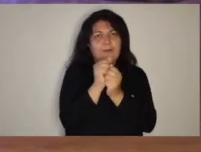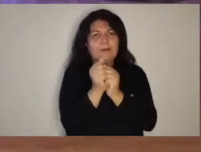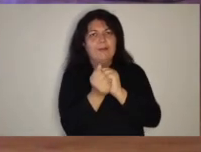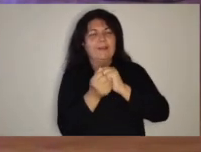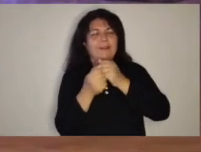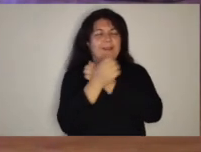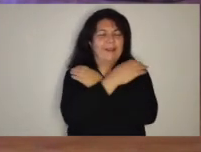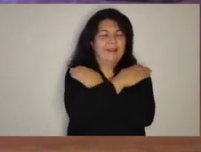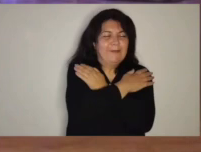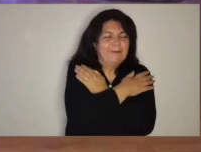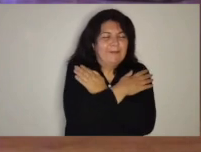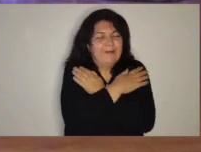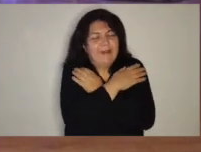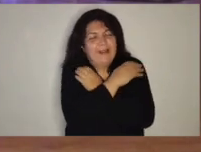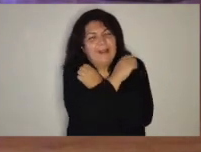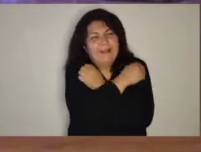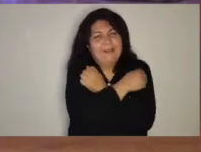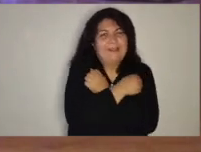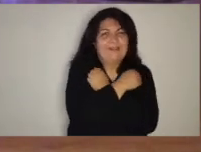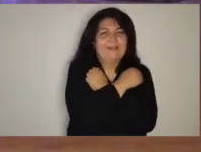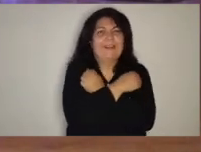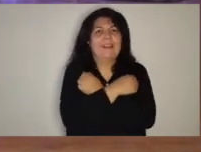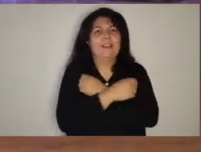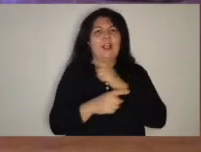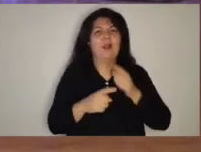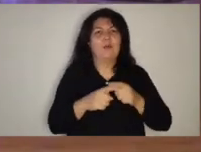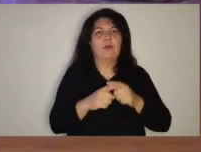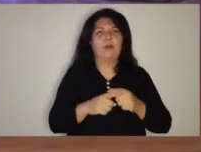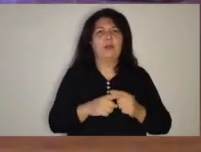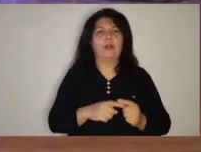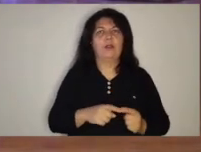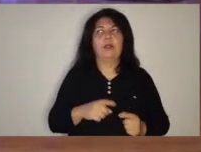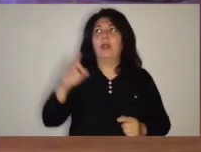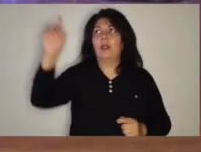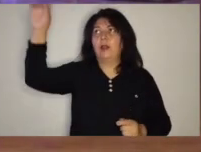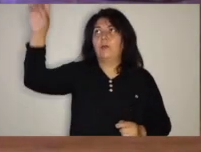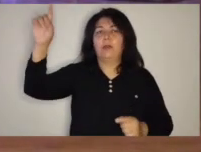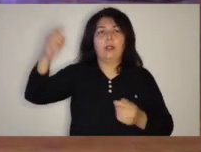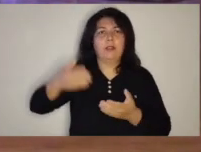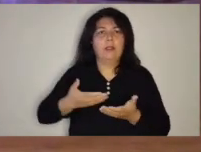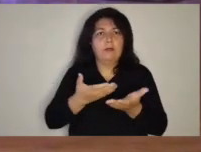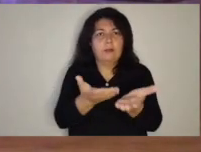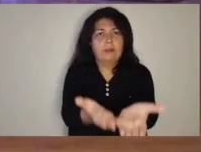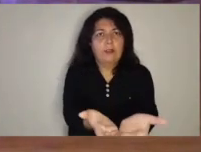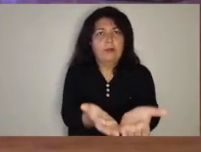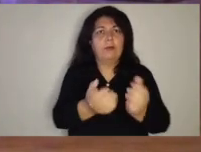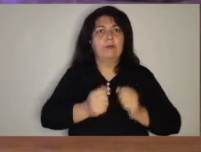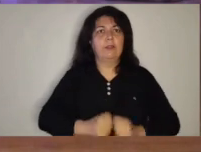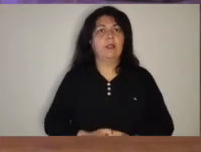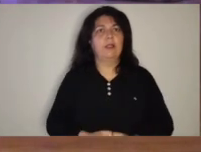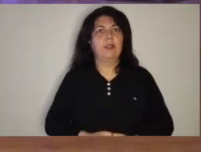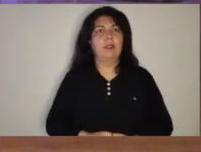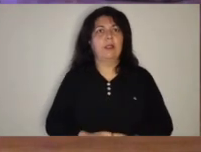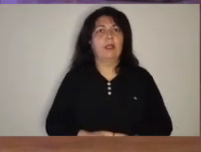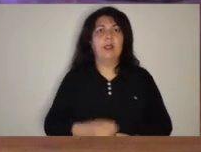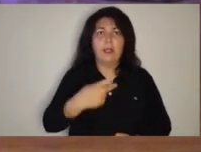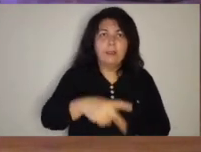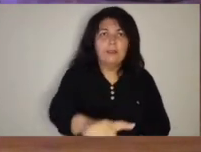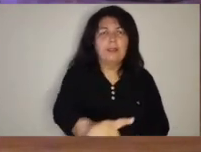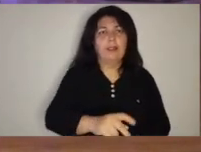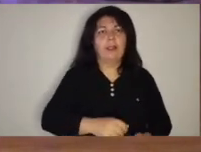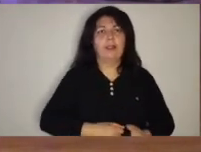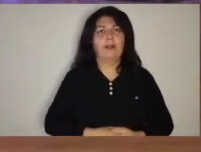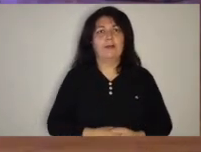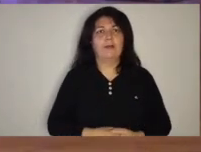agora. Beija bastante, abraça bastante, agarra bastante, porque o que o Senhor te deu é